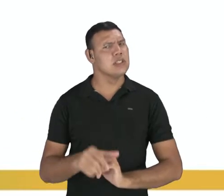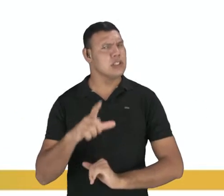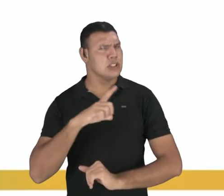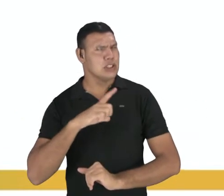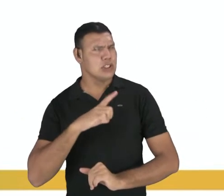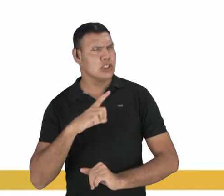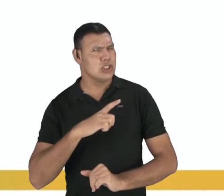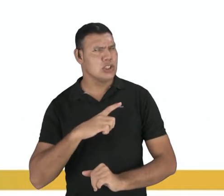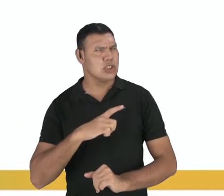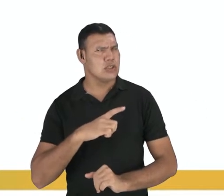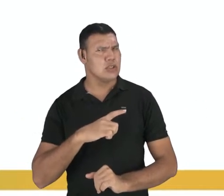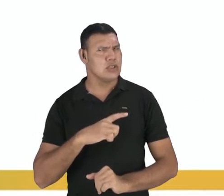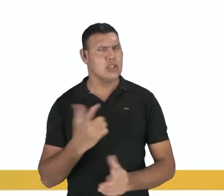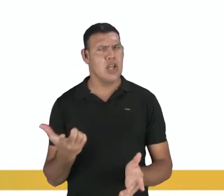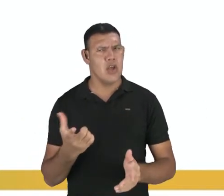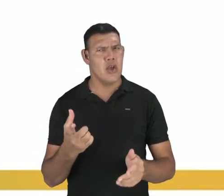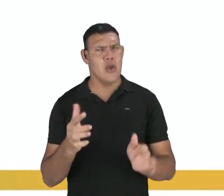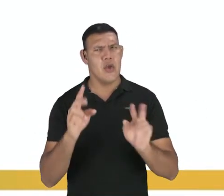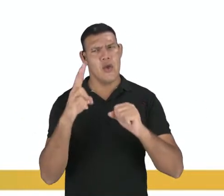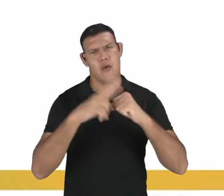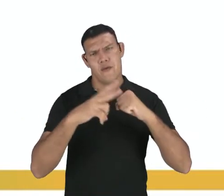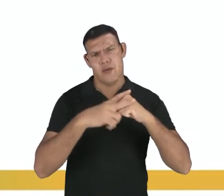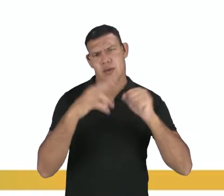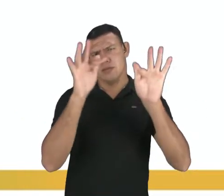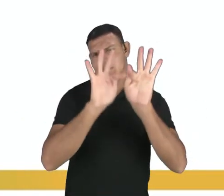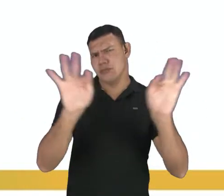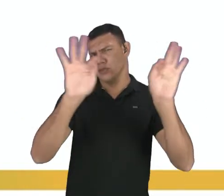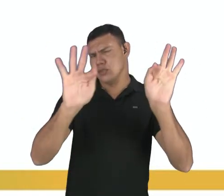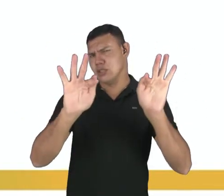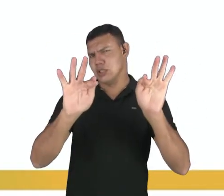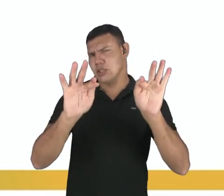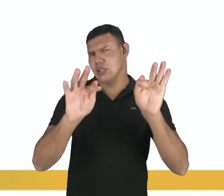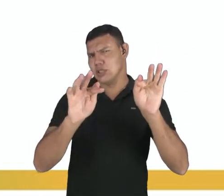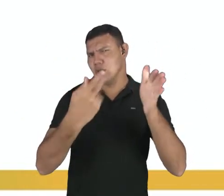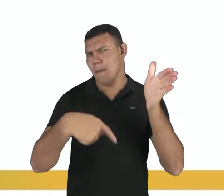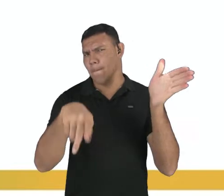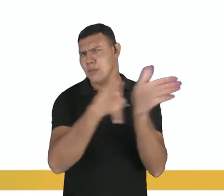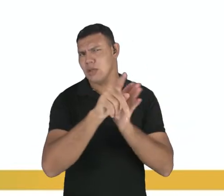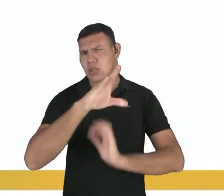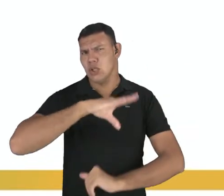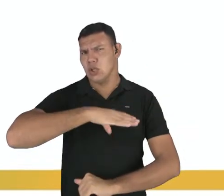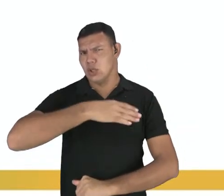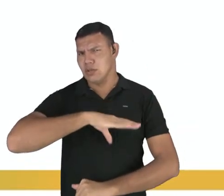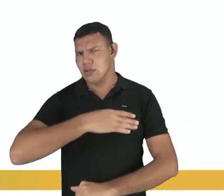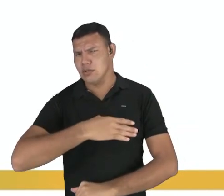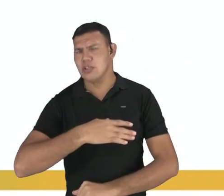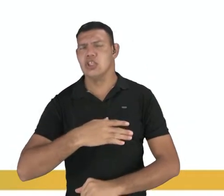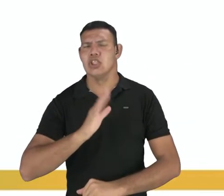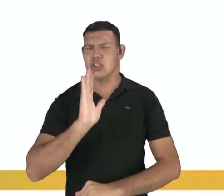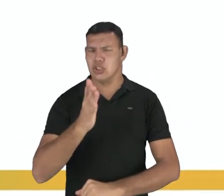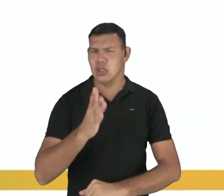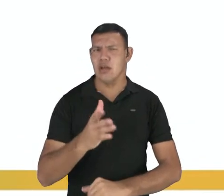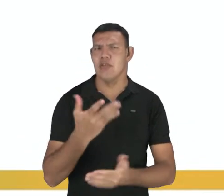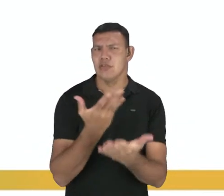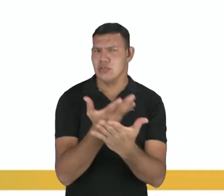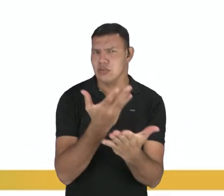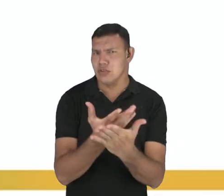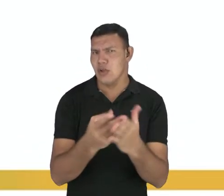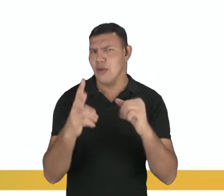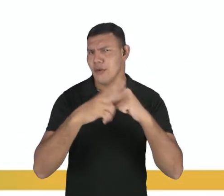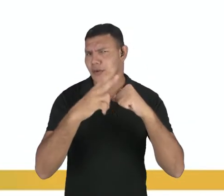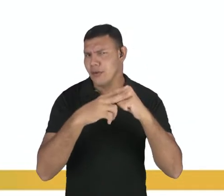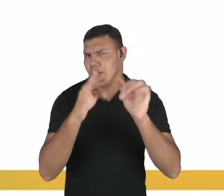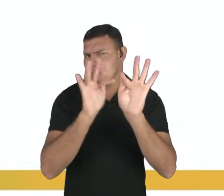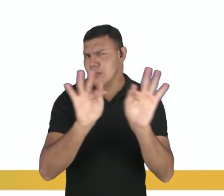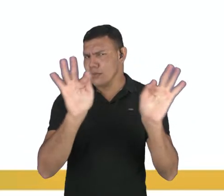verbos frasais em português? E vocês já estudaram na aula de português de vocês sobre verbos